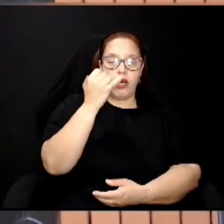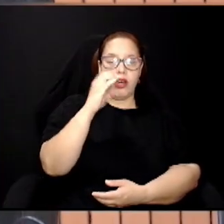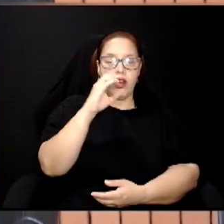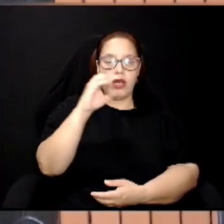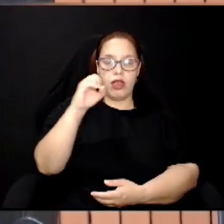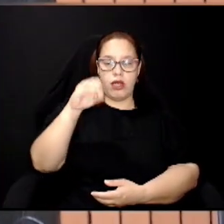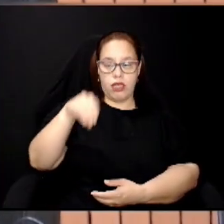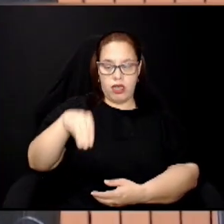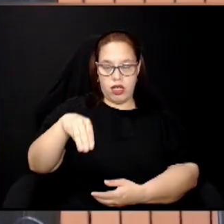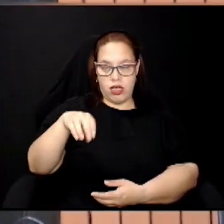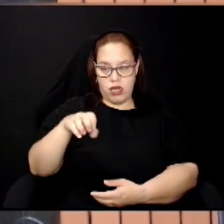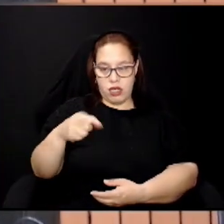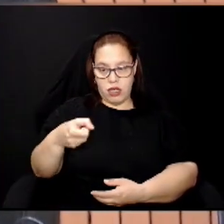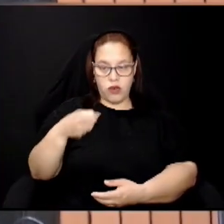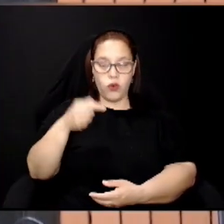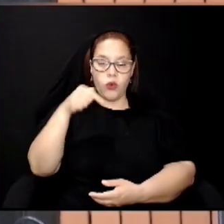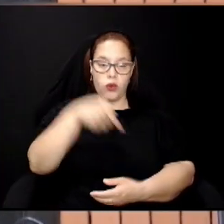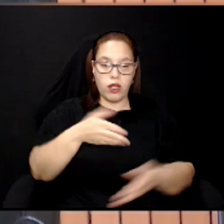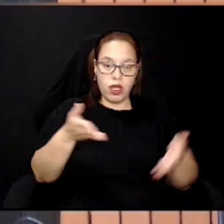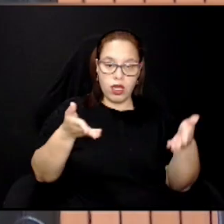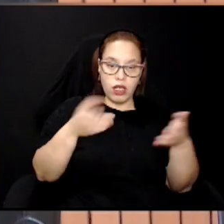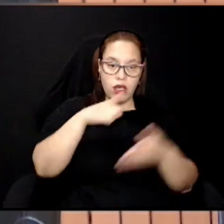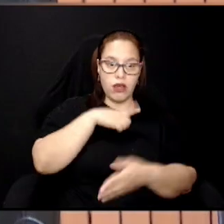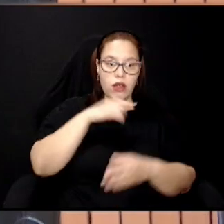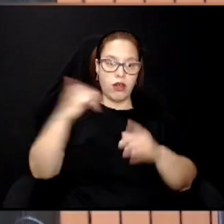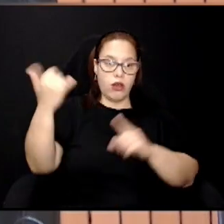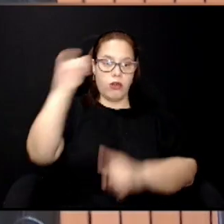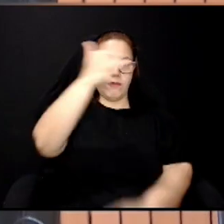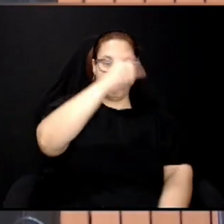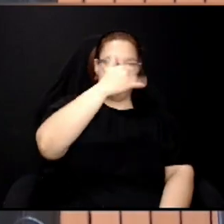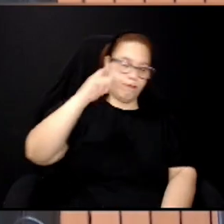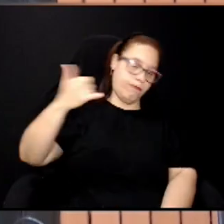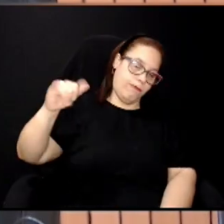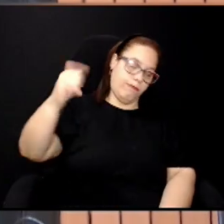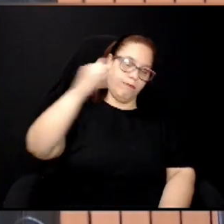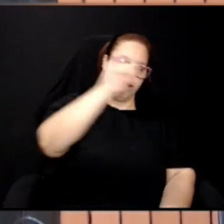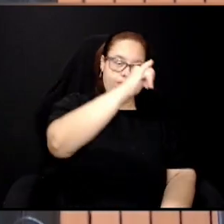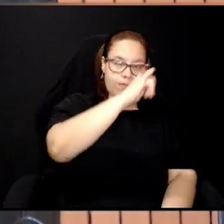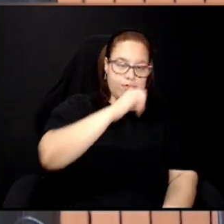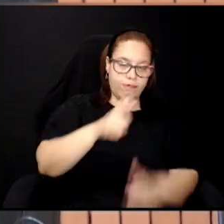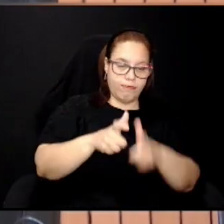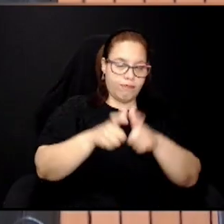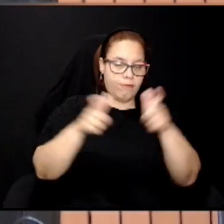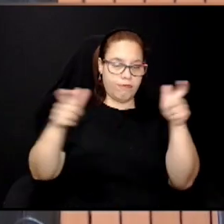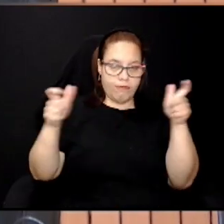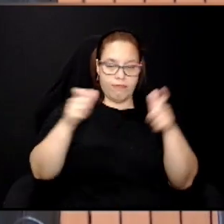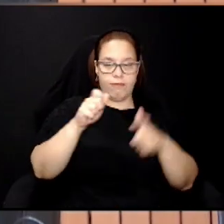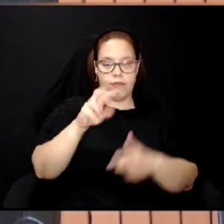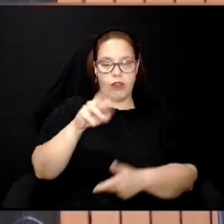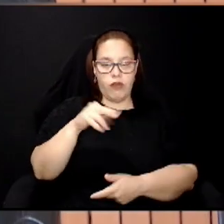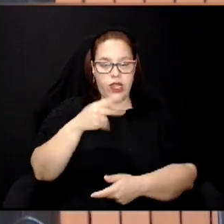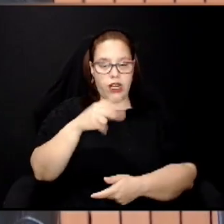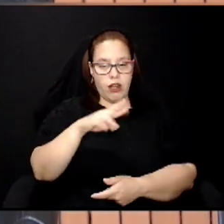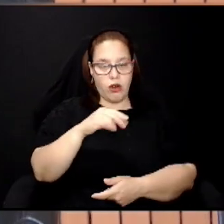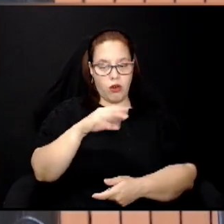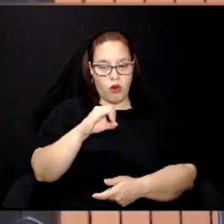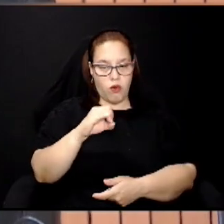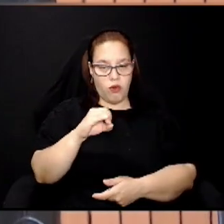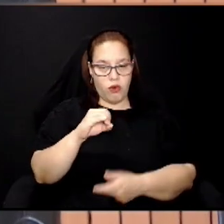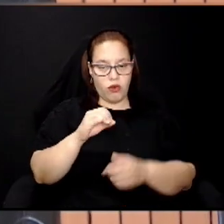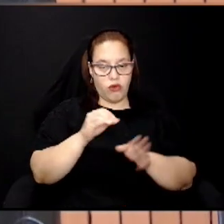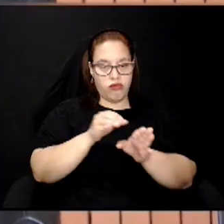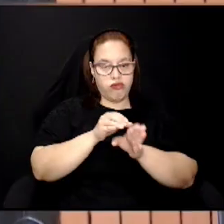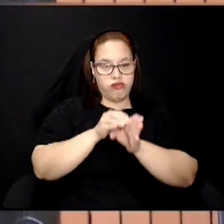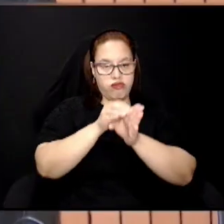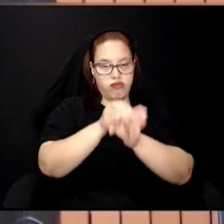nós temos aqui o aeroporto de Viracopos, que é um dos maiores aeroportos de cargas do mundo, um dos